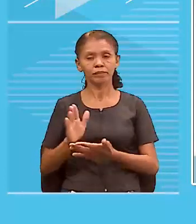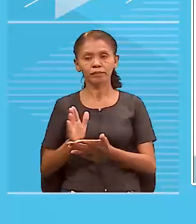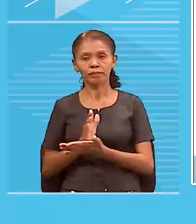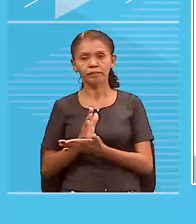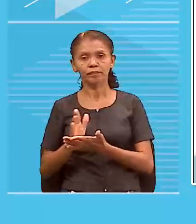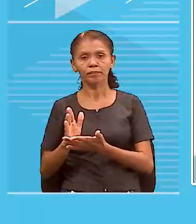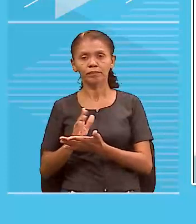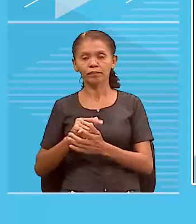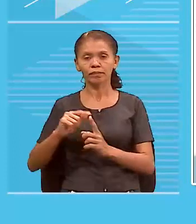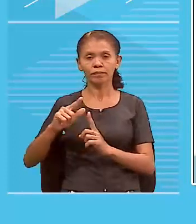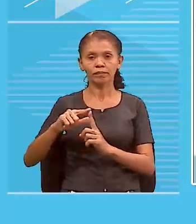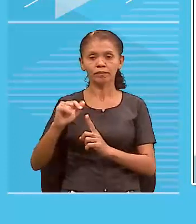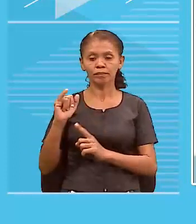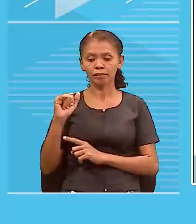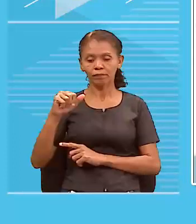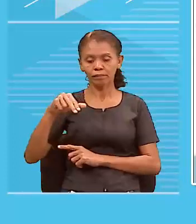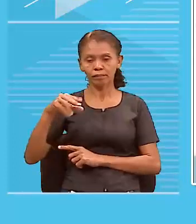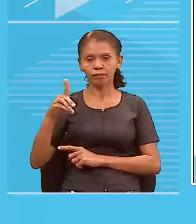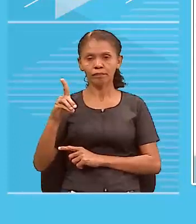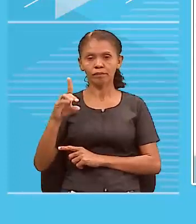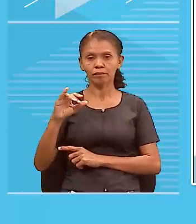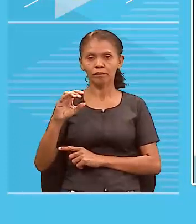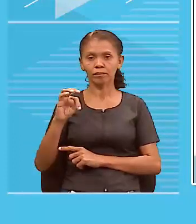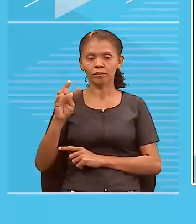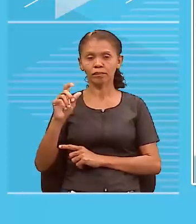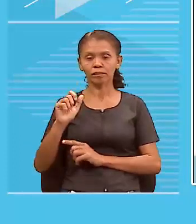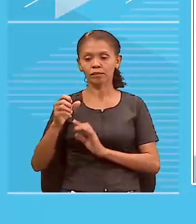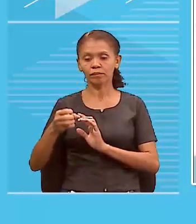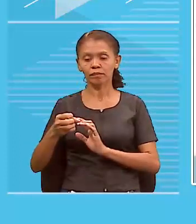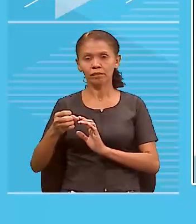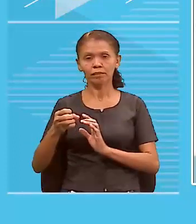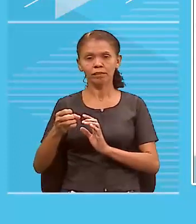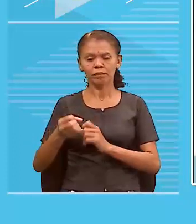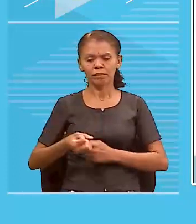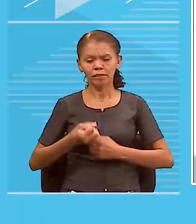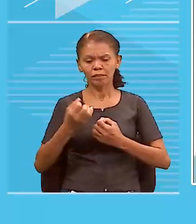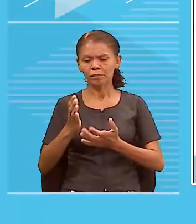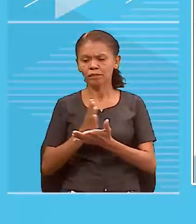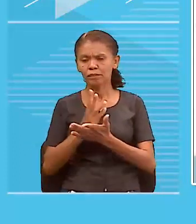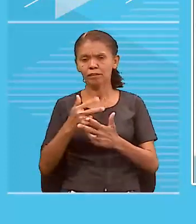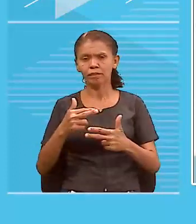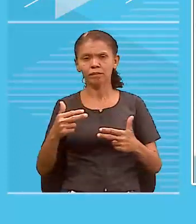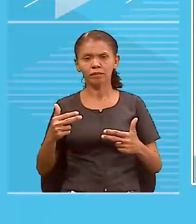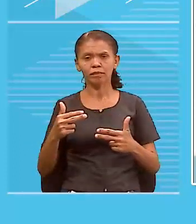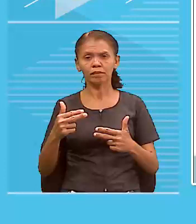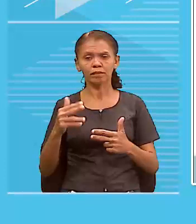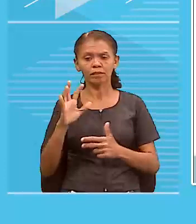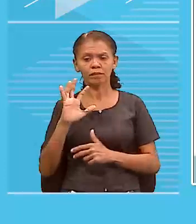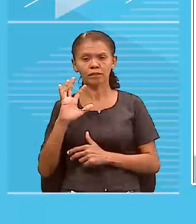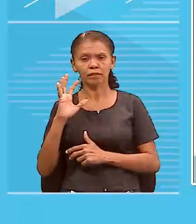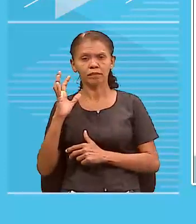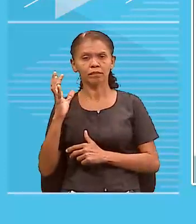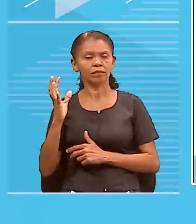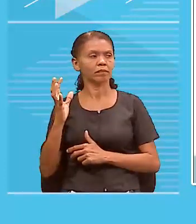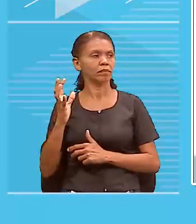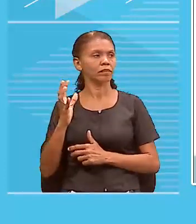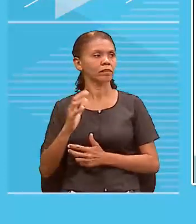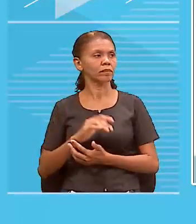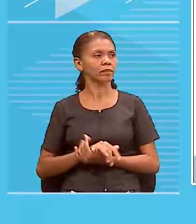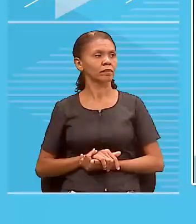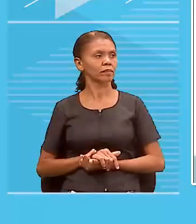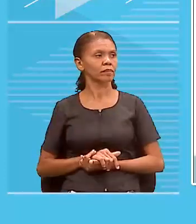testificam algo que aconteceu oi olha lá ele